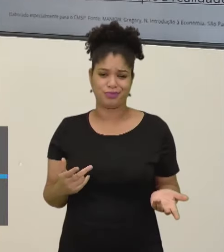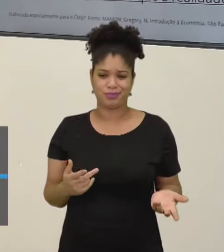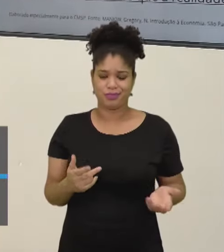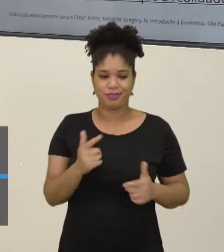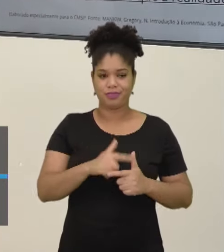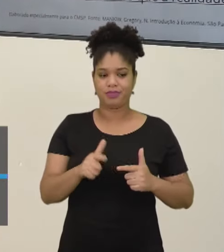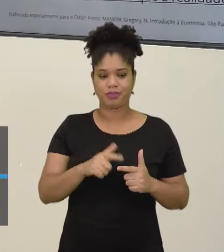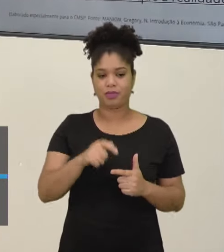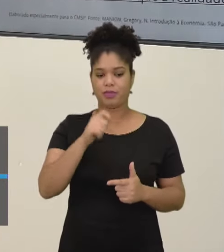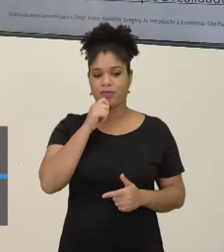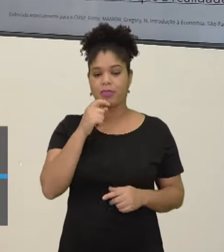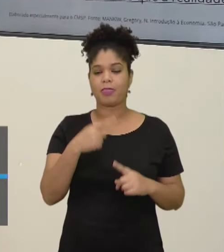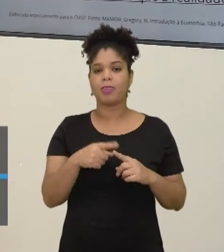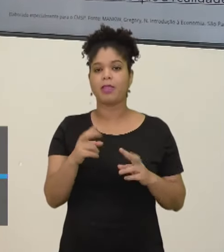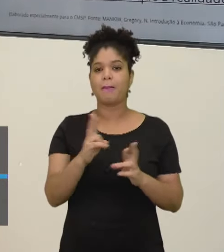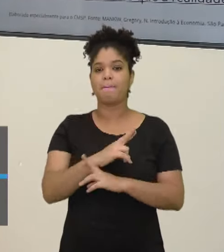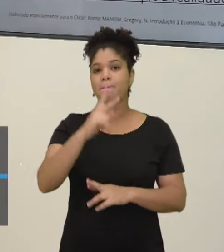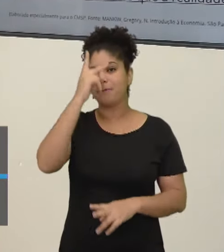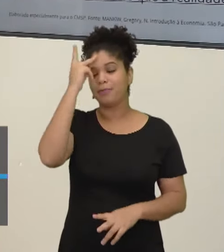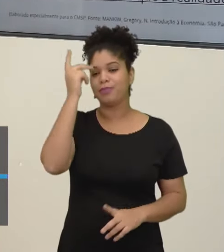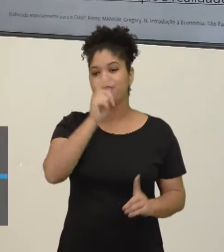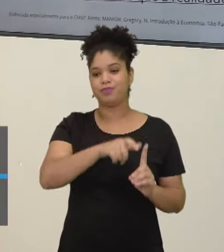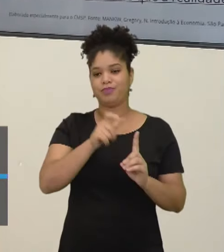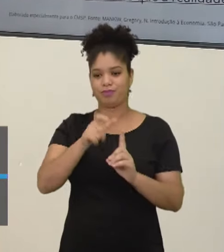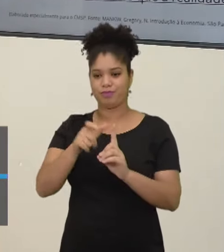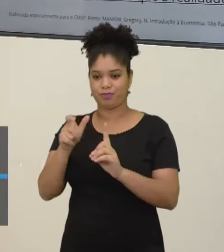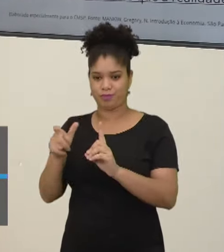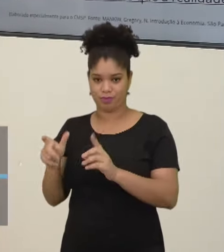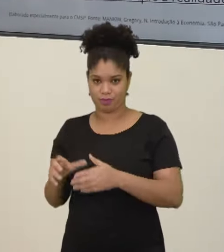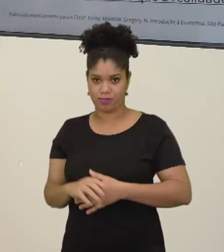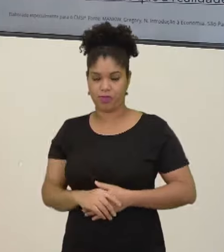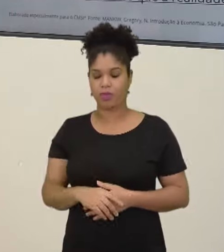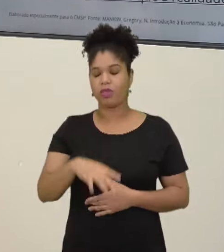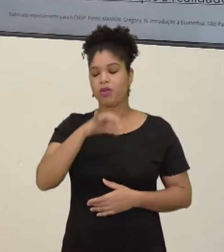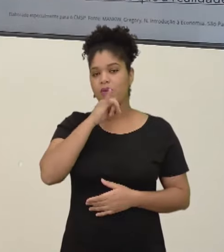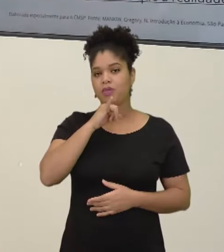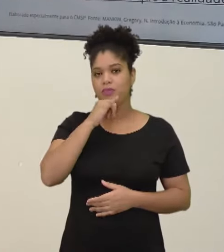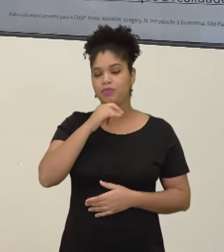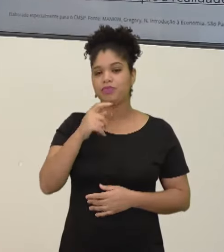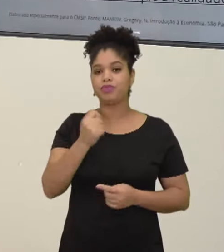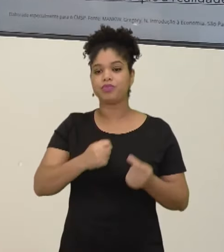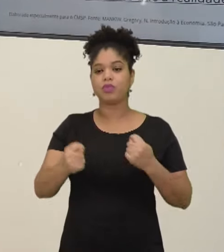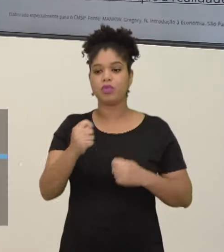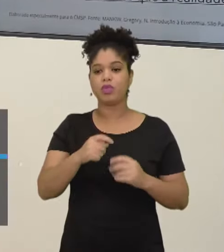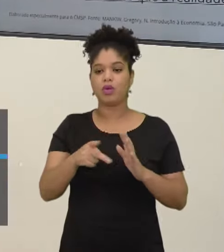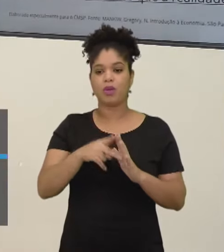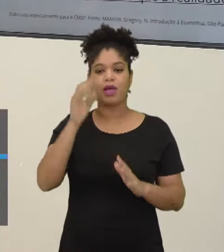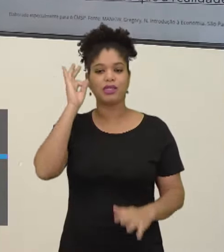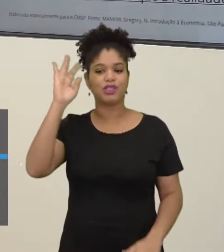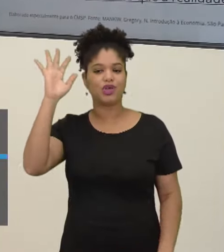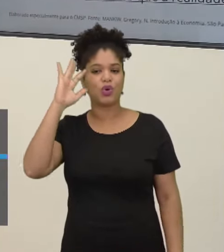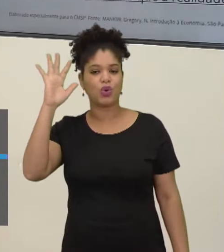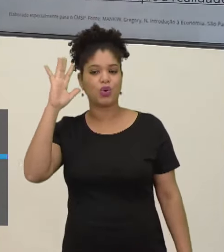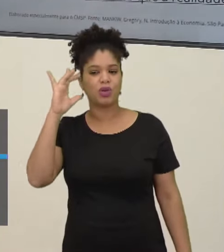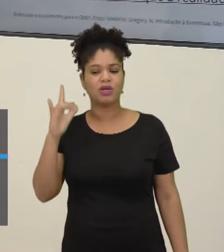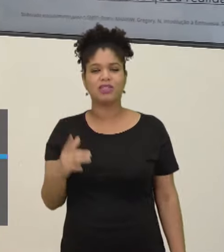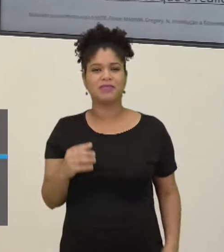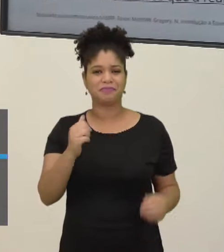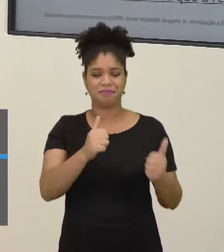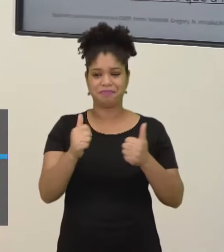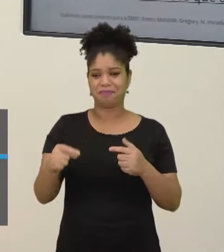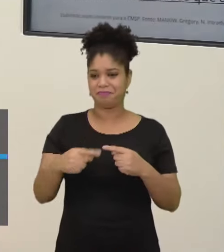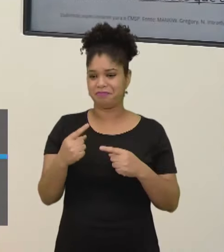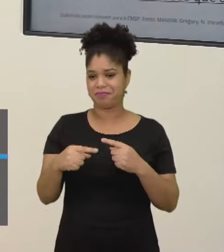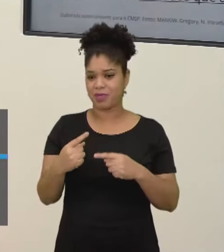Por quê? Porque envolve pessoas, né? Quando um economista aplica uma teoria econômica lá que não dá muito certo, tem